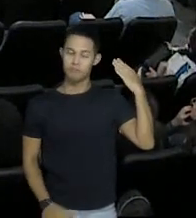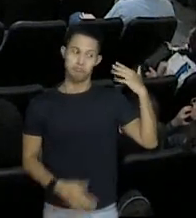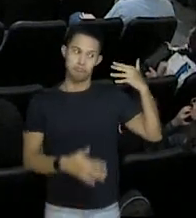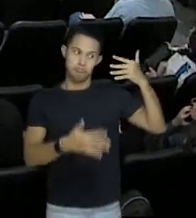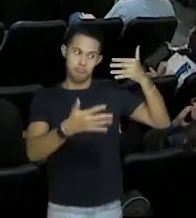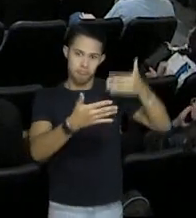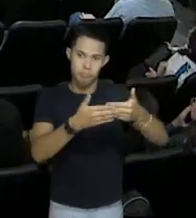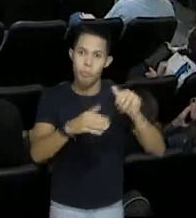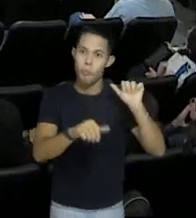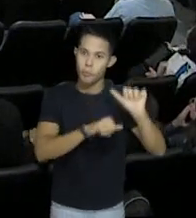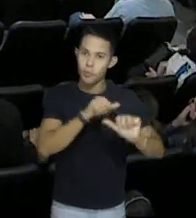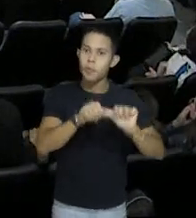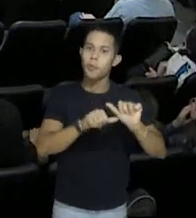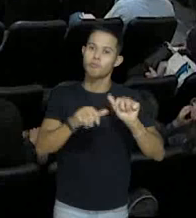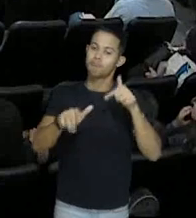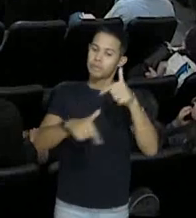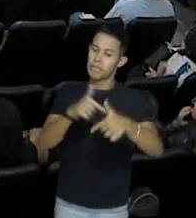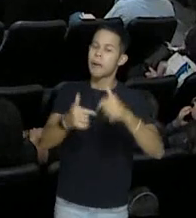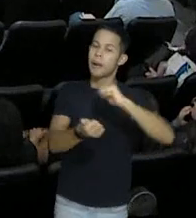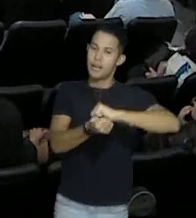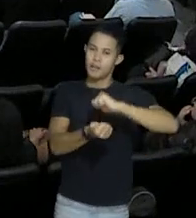Né?